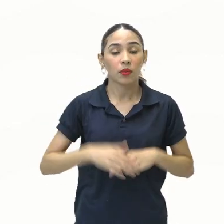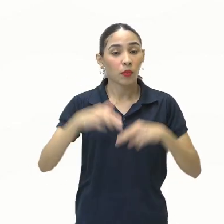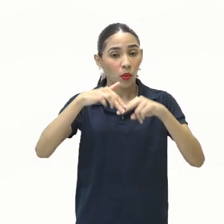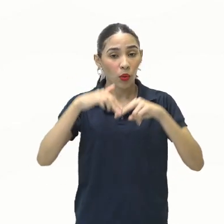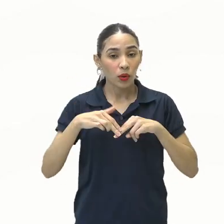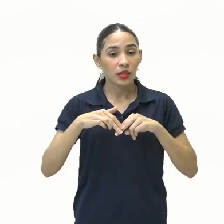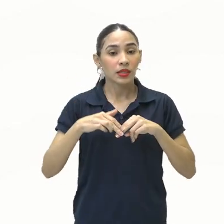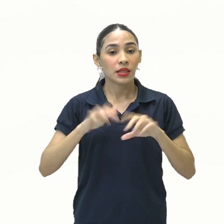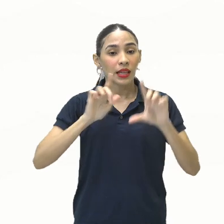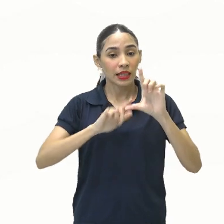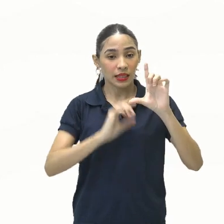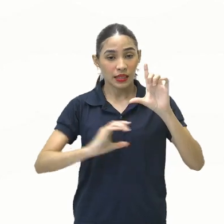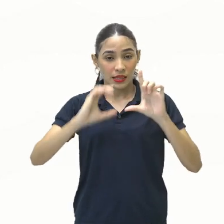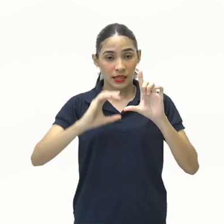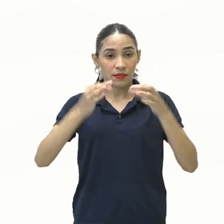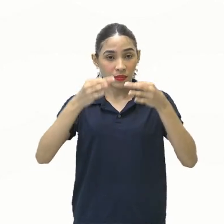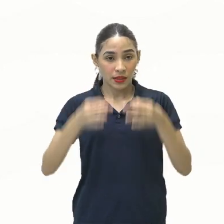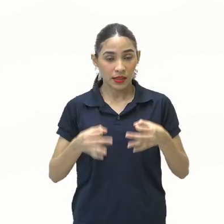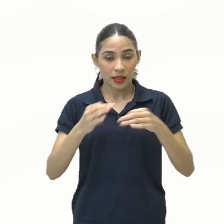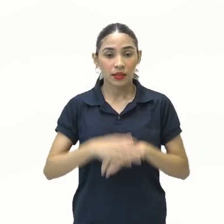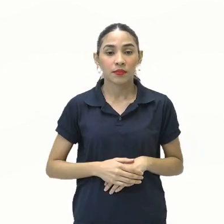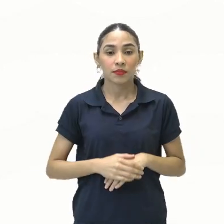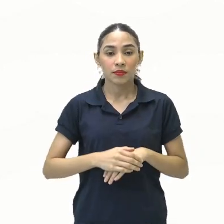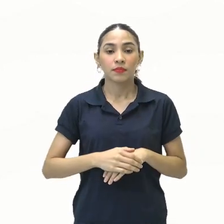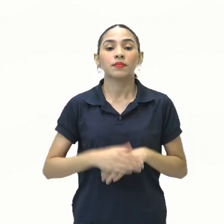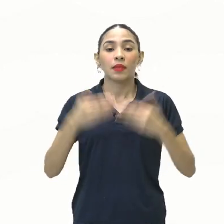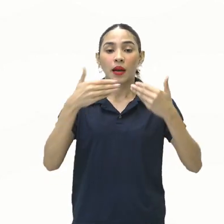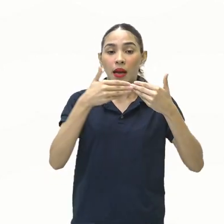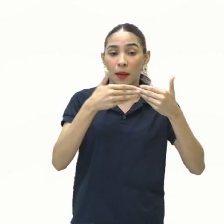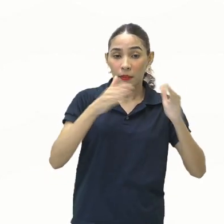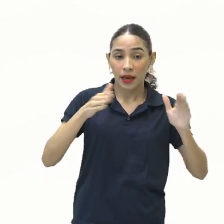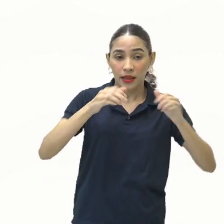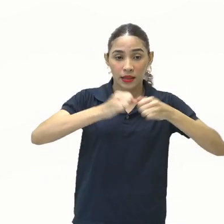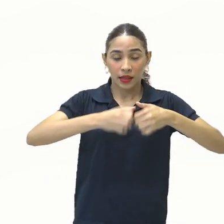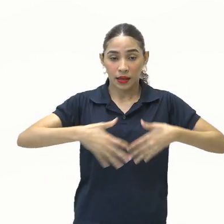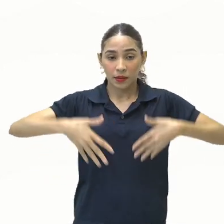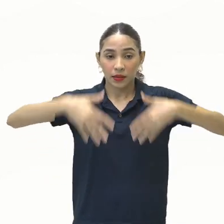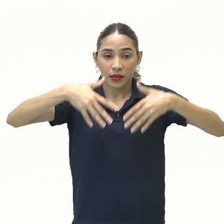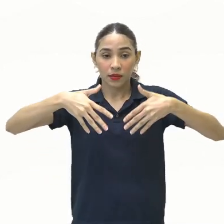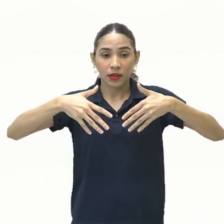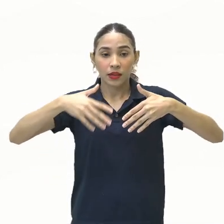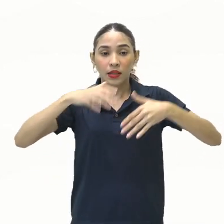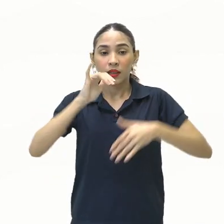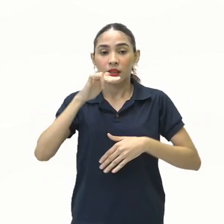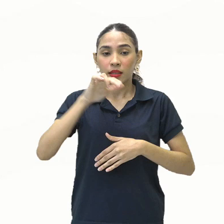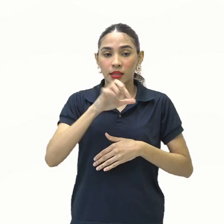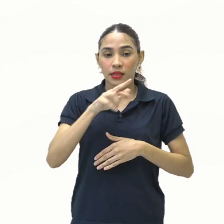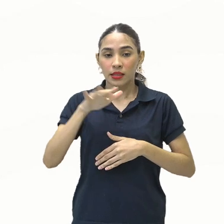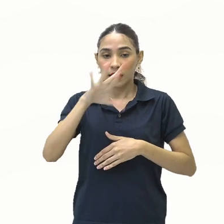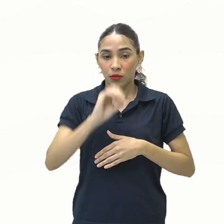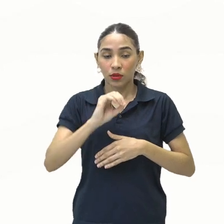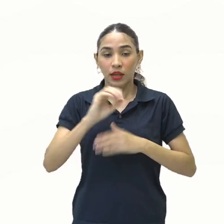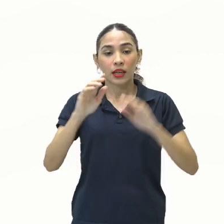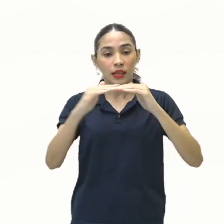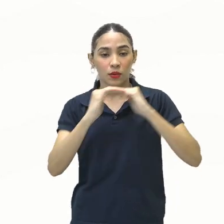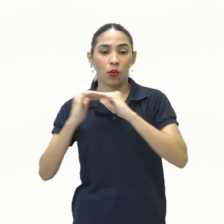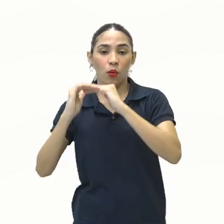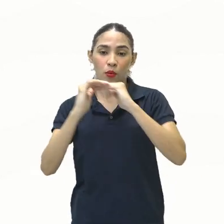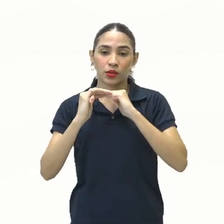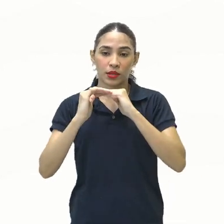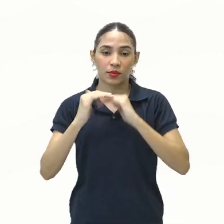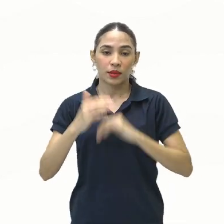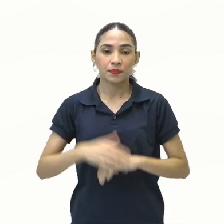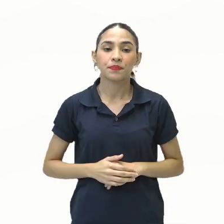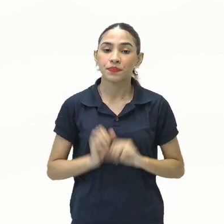alternativa correta é a letra C. Ela é uma cadeia aberta, ramificada, insaturada e